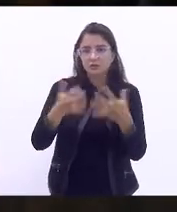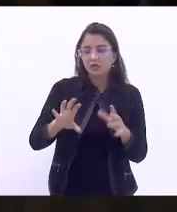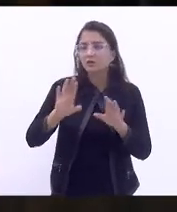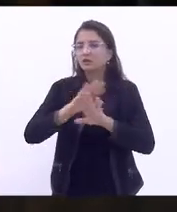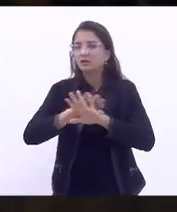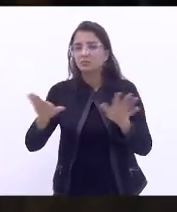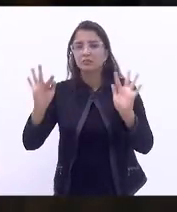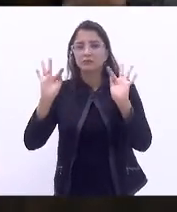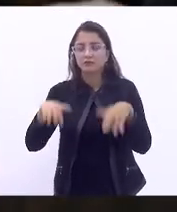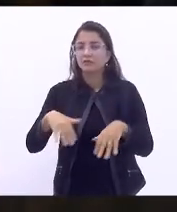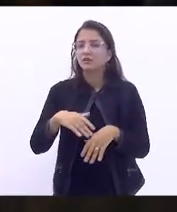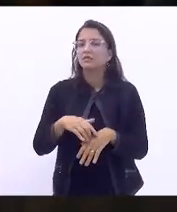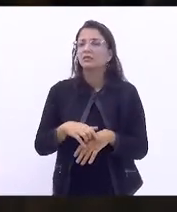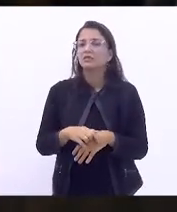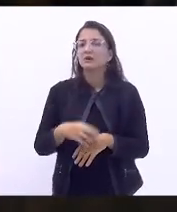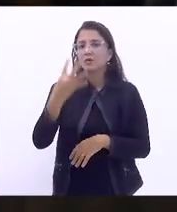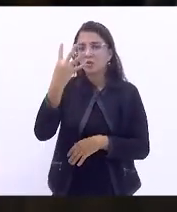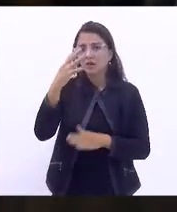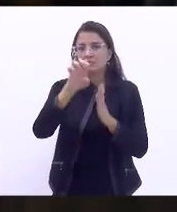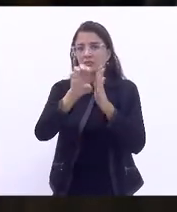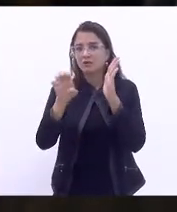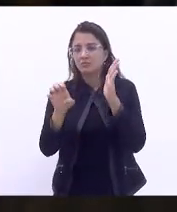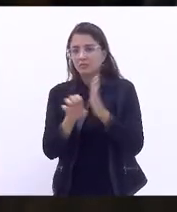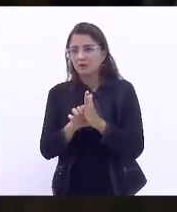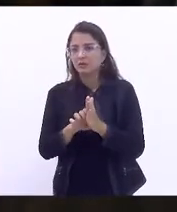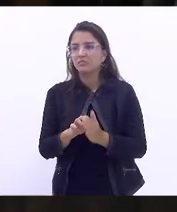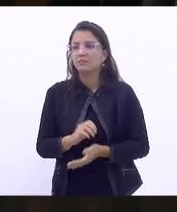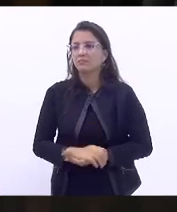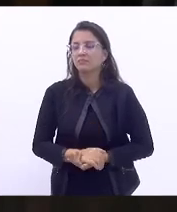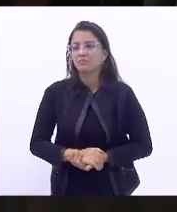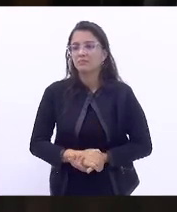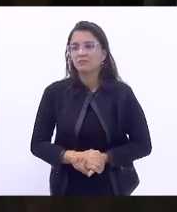discussão. A presente proposta recebeu 4 emendas e retorna às comissões.